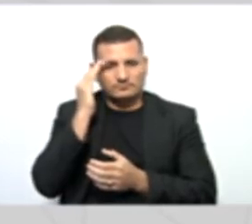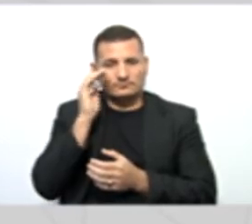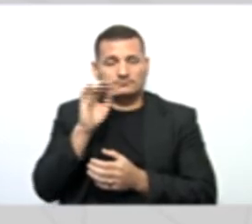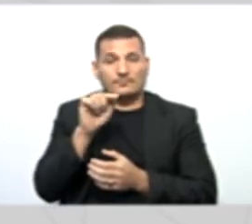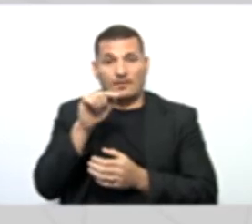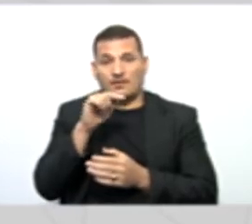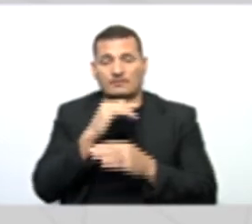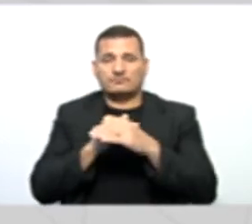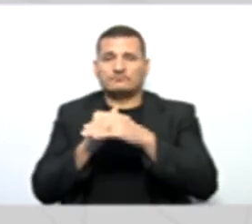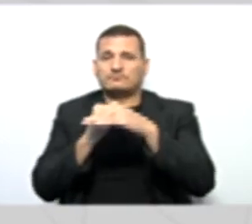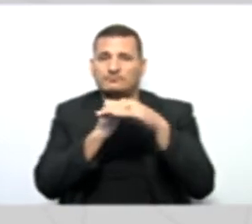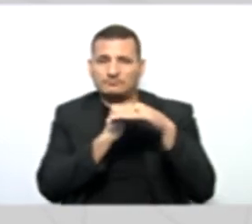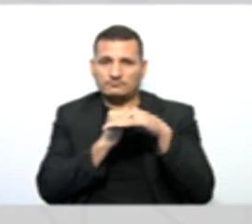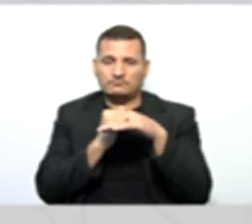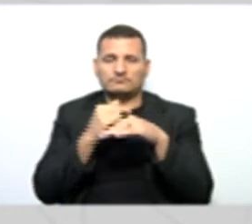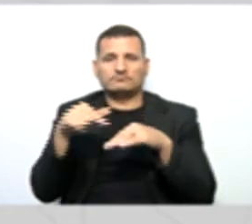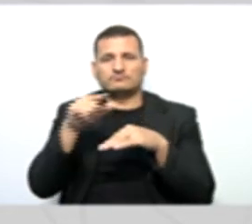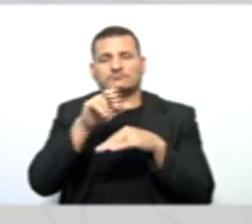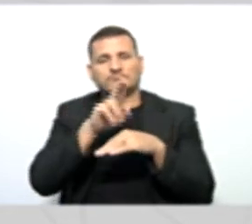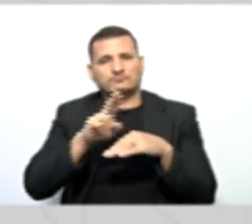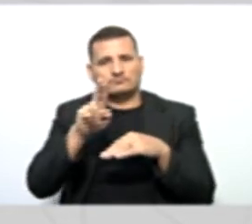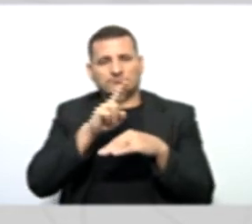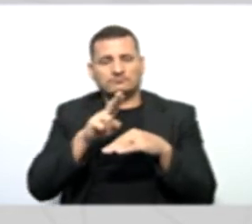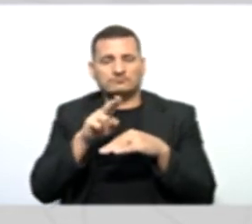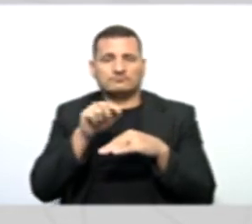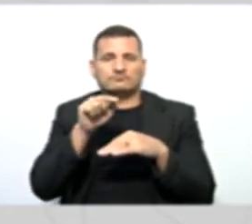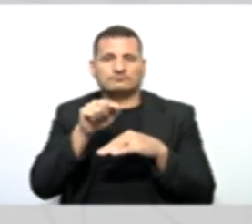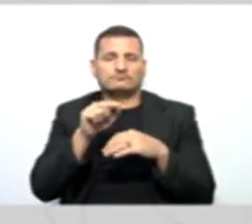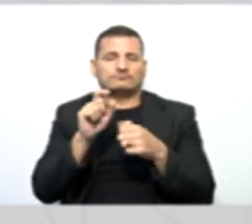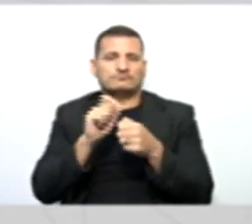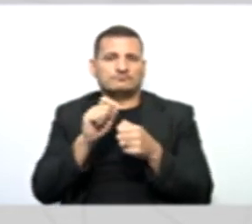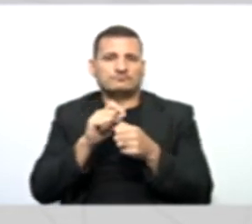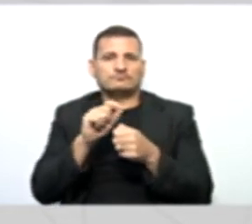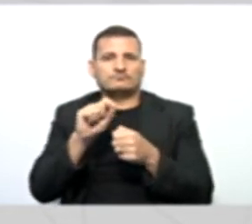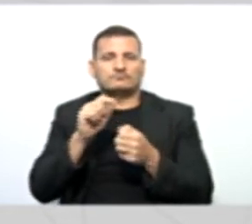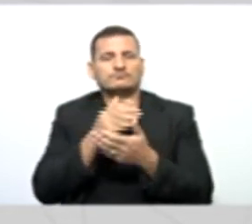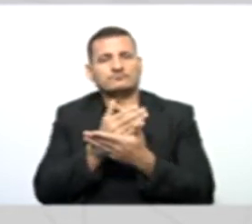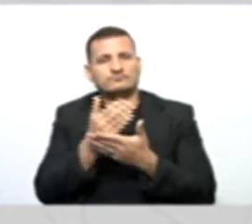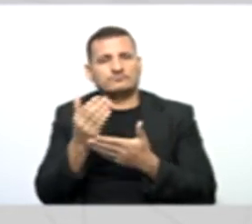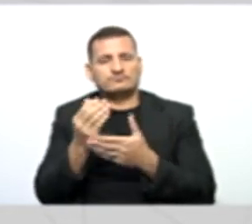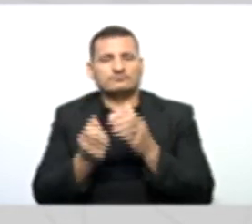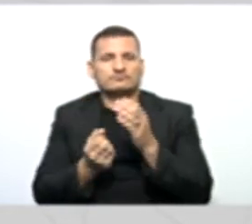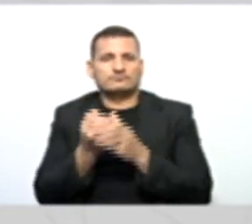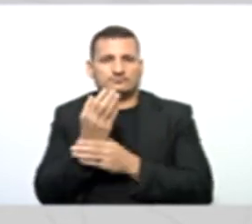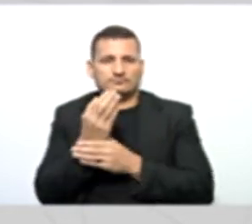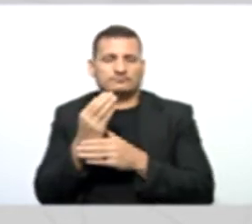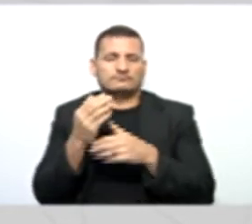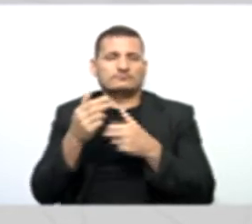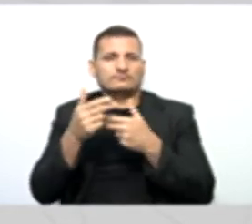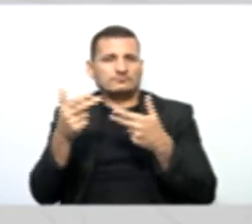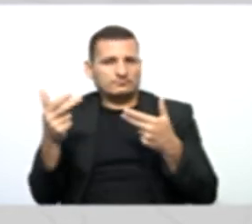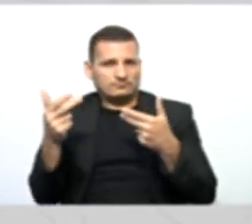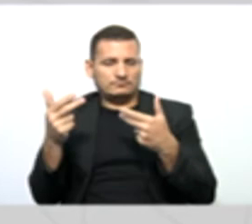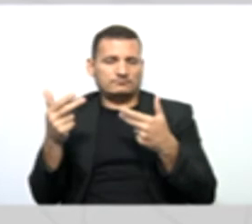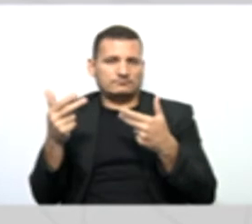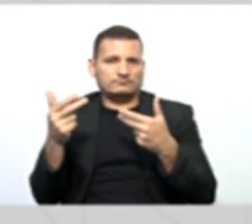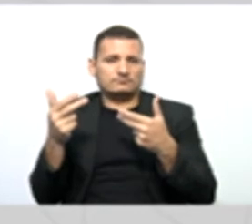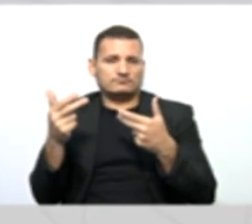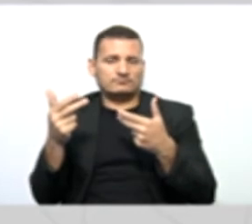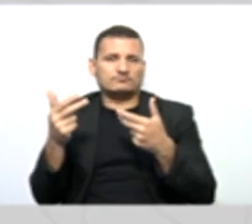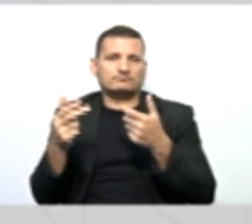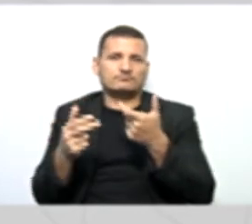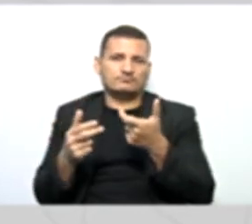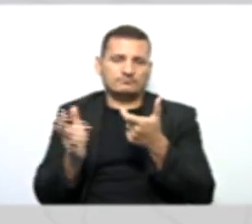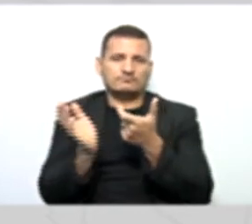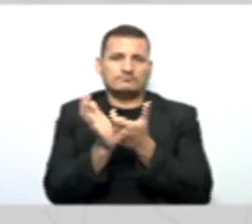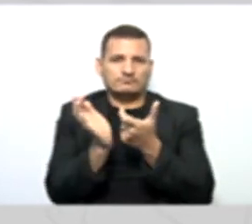o padrão que você utiliza quando você quer instanciar, inicializar, criar um objeto a partir de